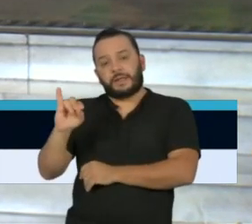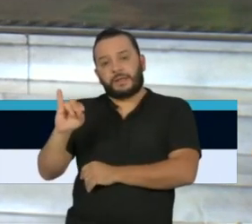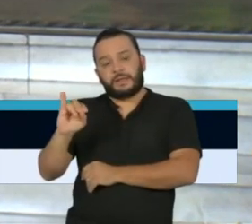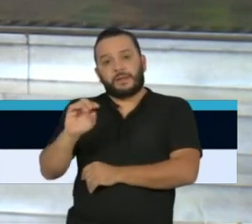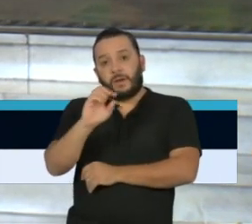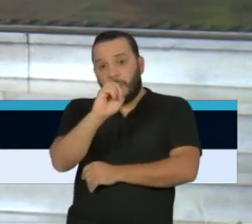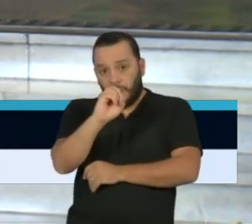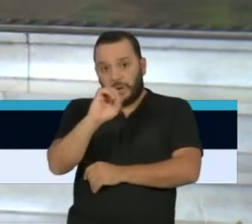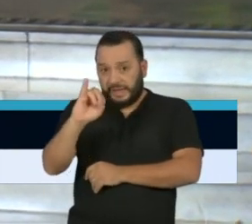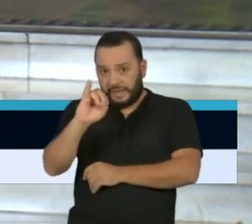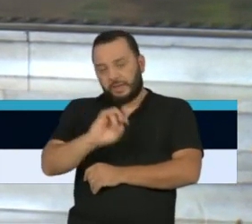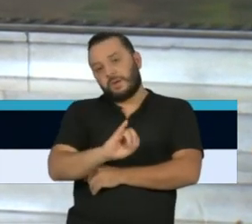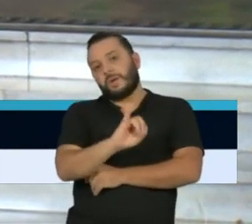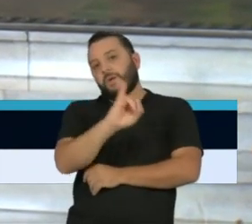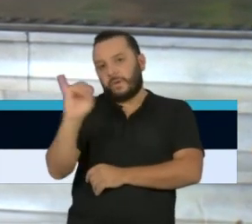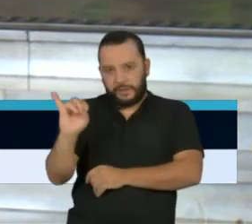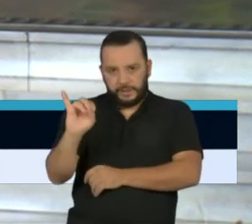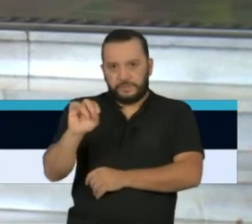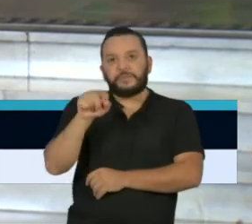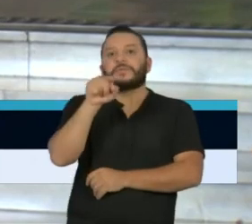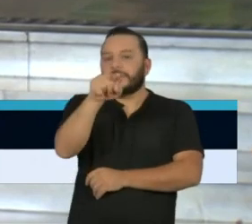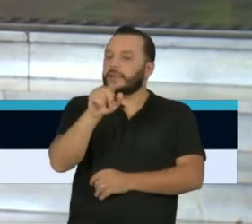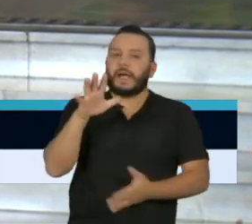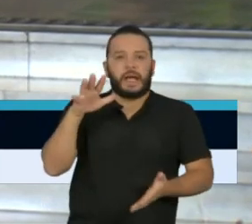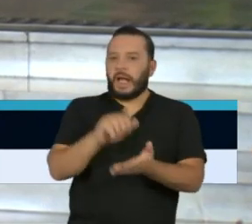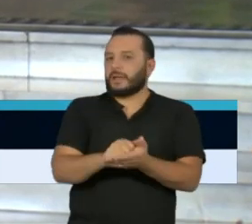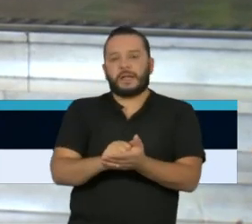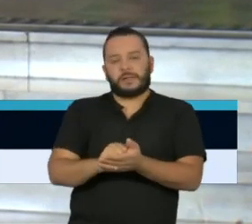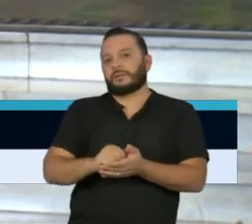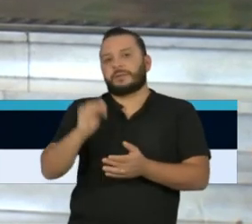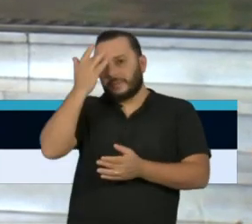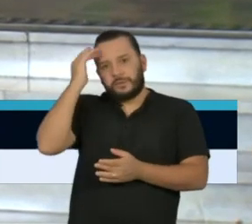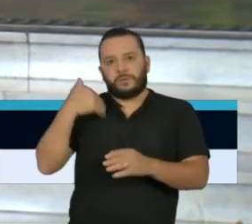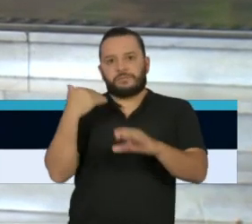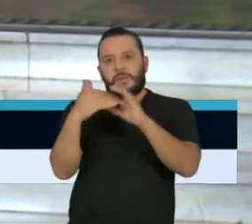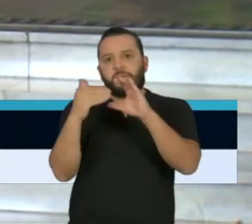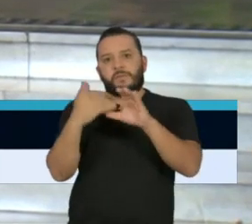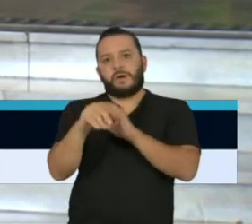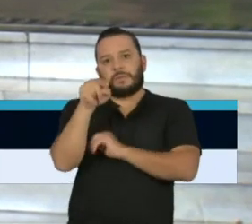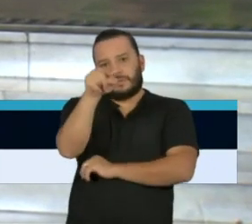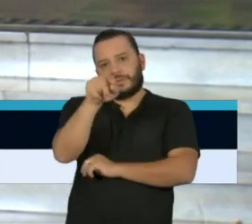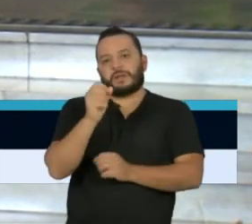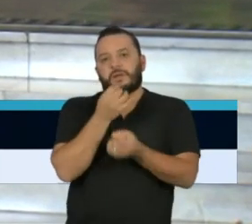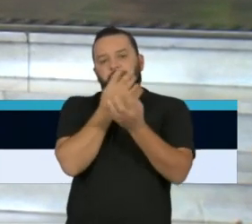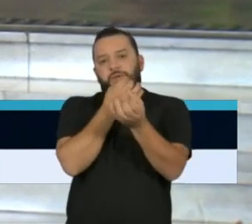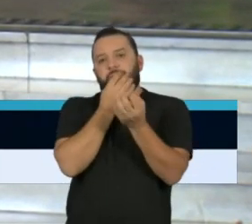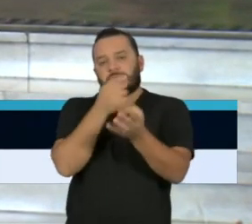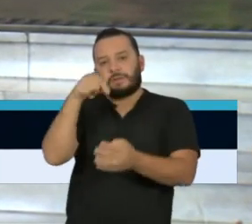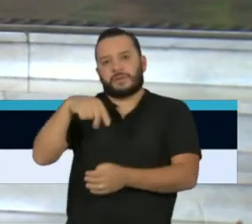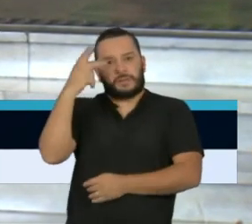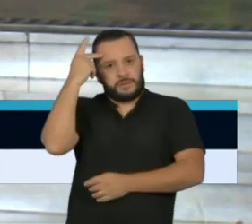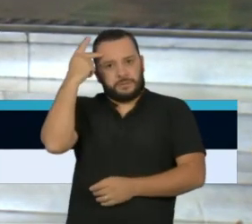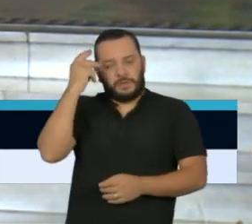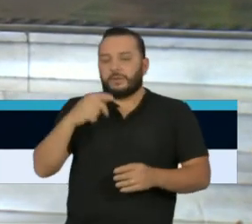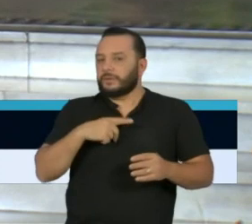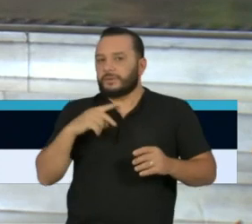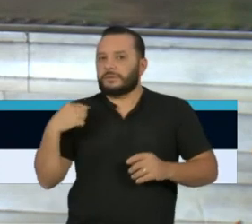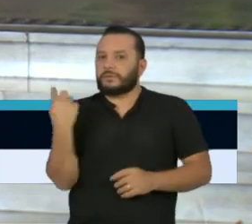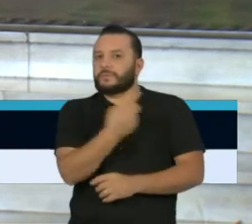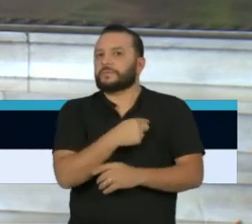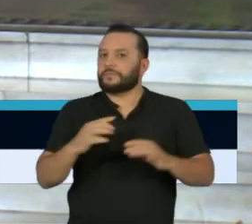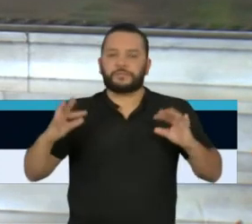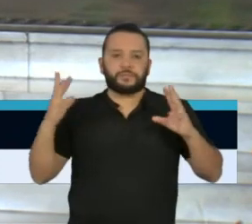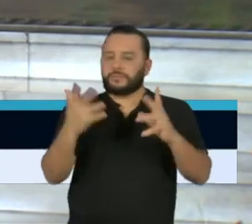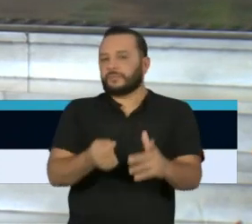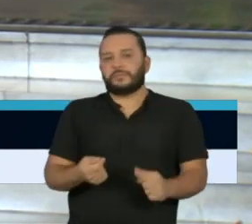O-I. E já estará, a conexão já estará feita. Nós estamos usando todas as conexões